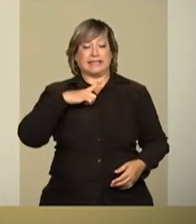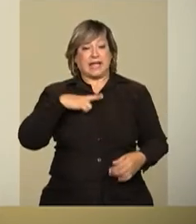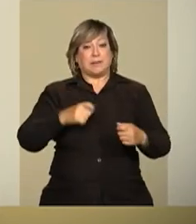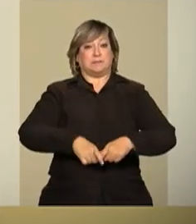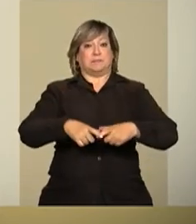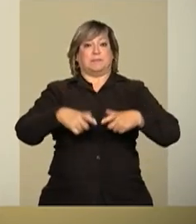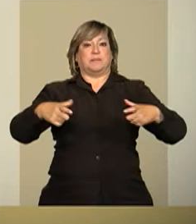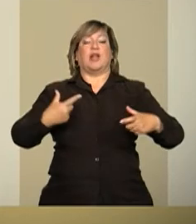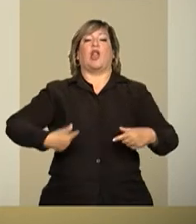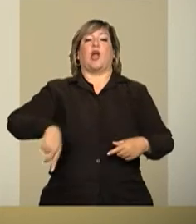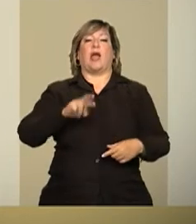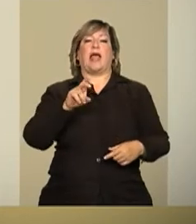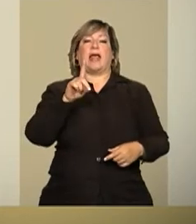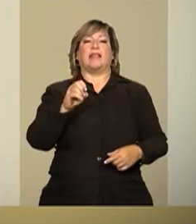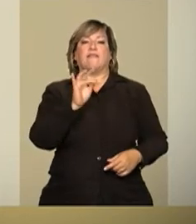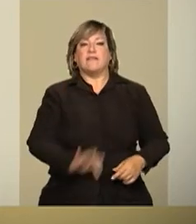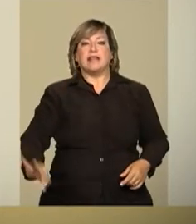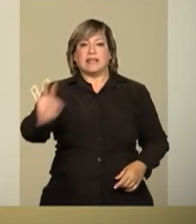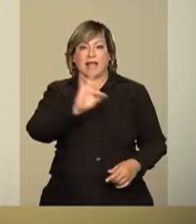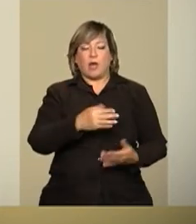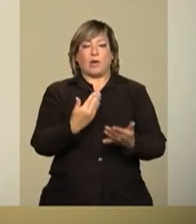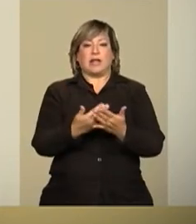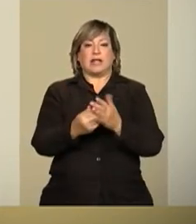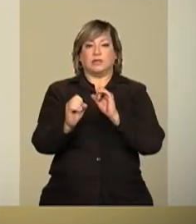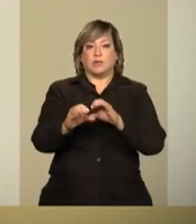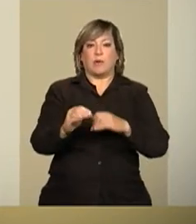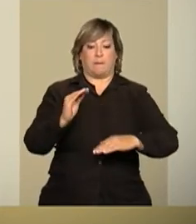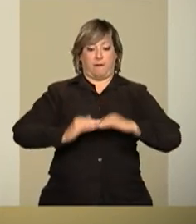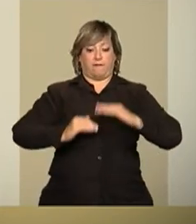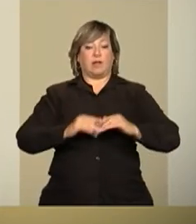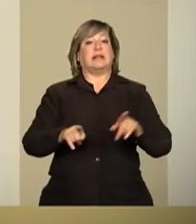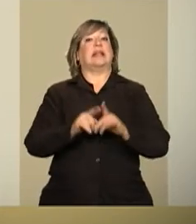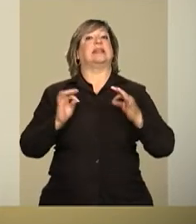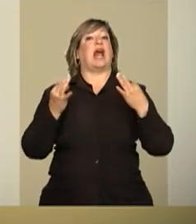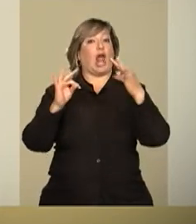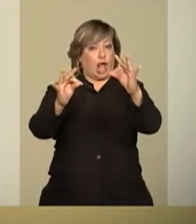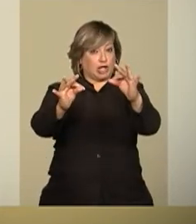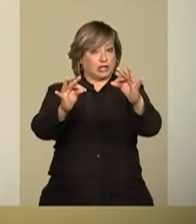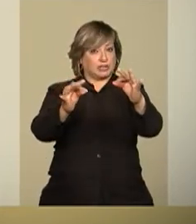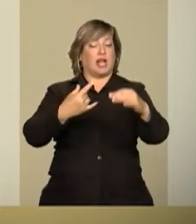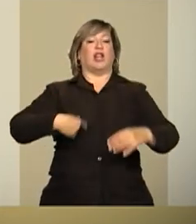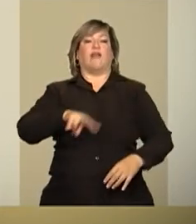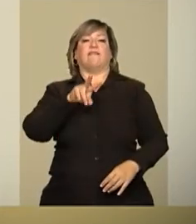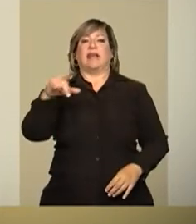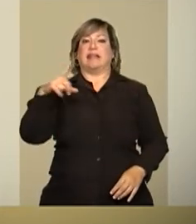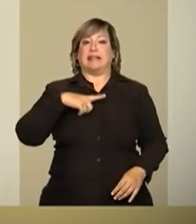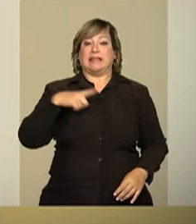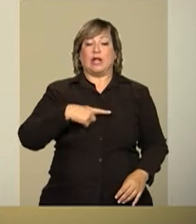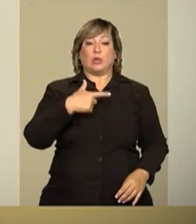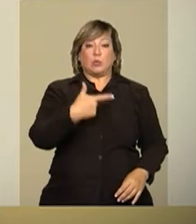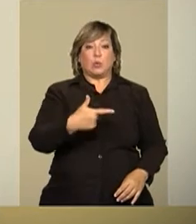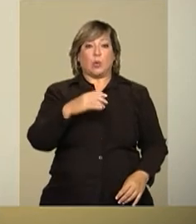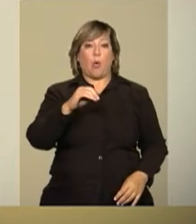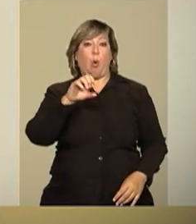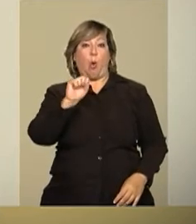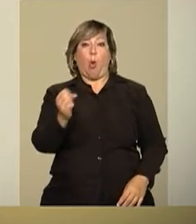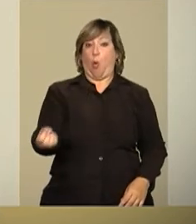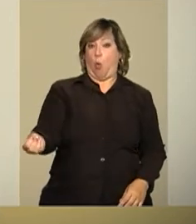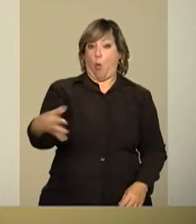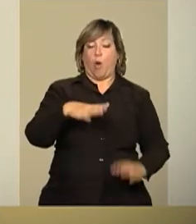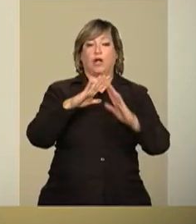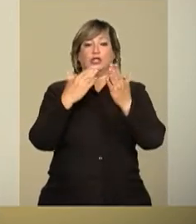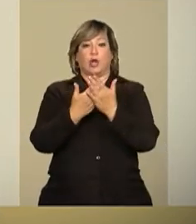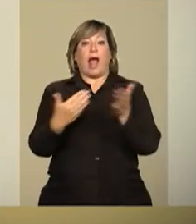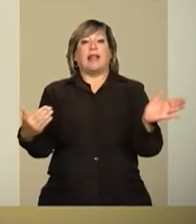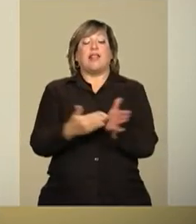expandindo a nossa rede Federal de Educação Profissional e tecnológica vamos ter 208 novas escolas